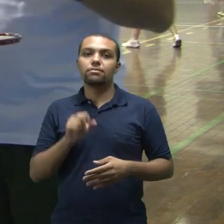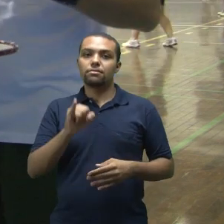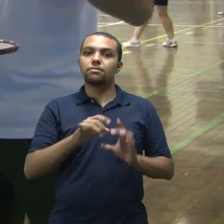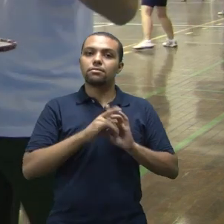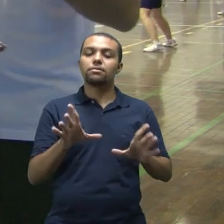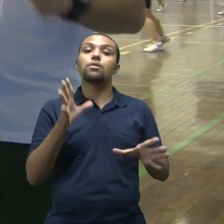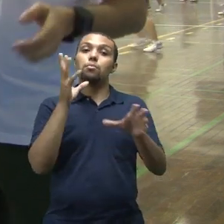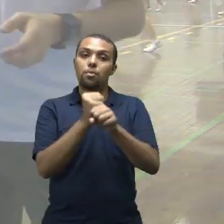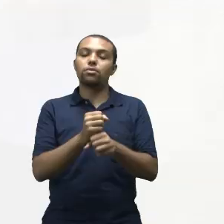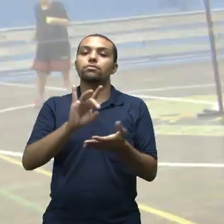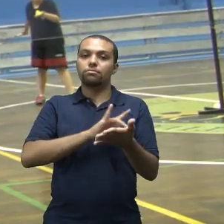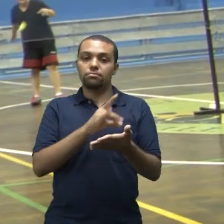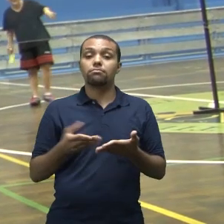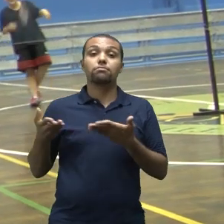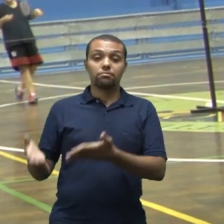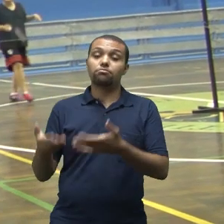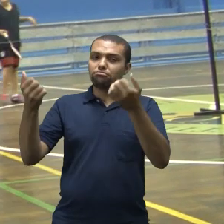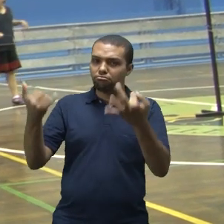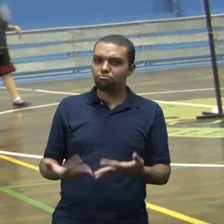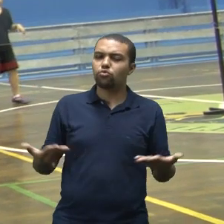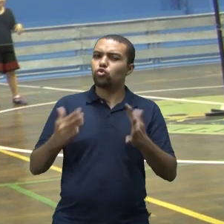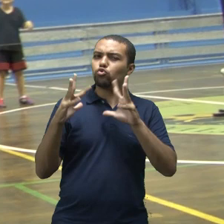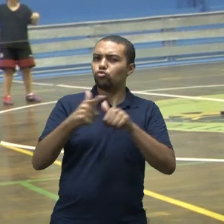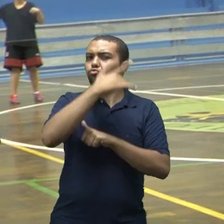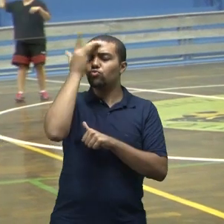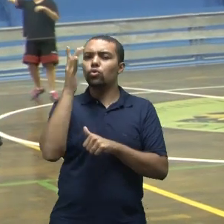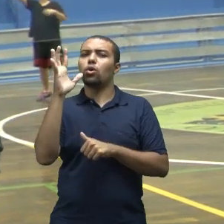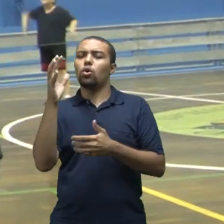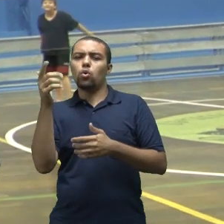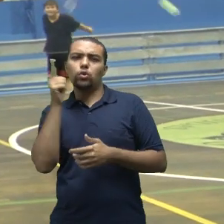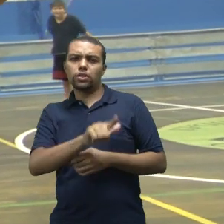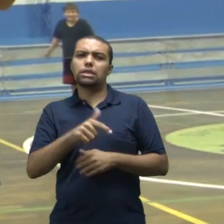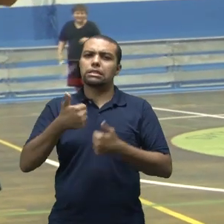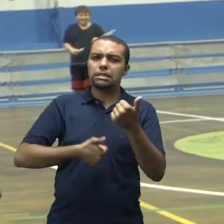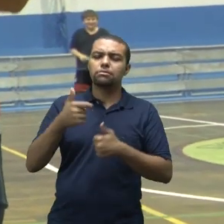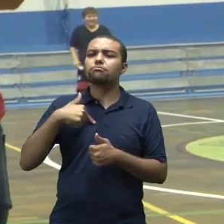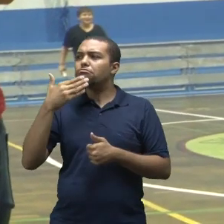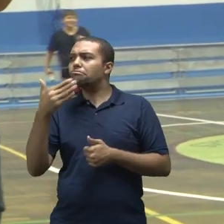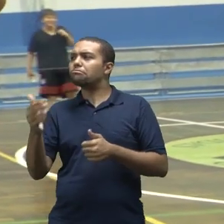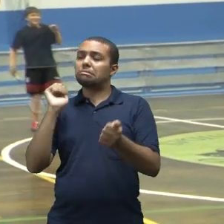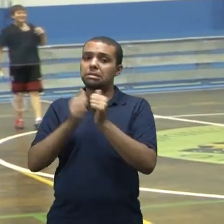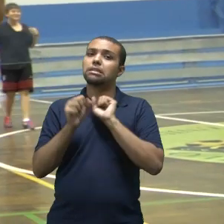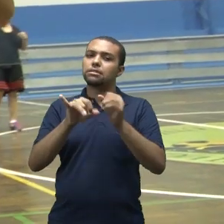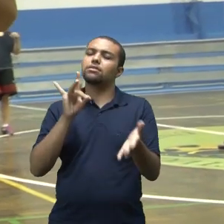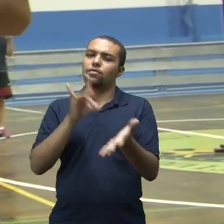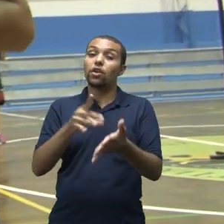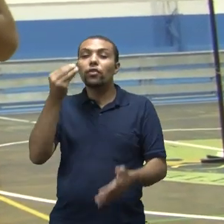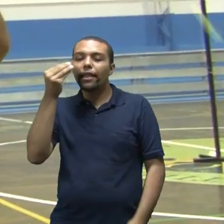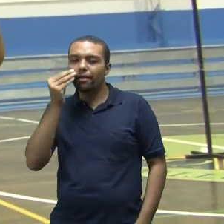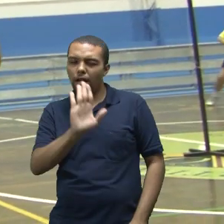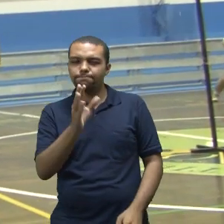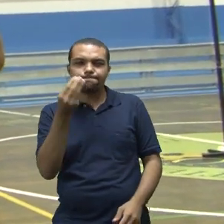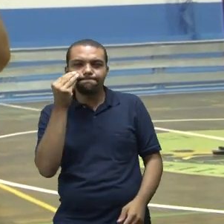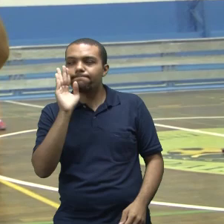cair. Se deixar, é ponto do adversário. Já que o Manuel falou que todo mundo consegue jogar badminton, restou para a repórter descobrir se isso é verdade. Eu vou